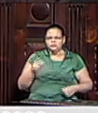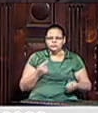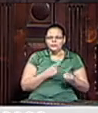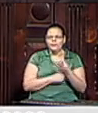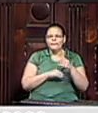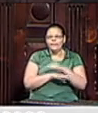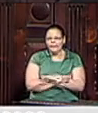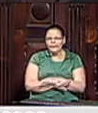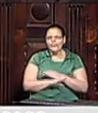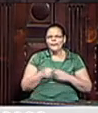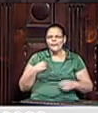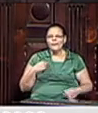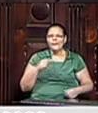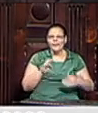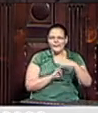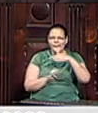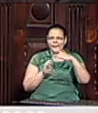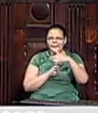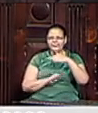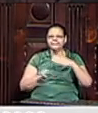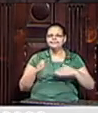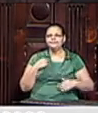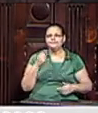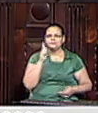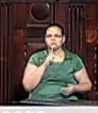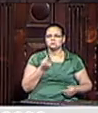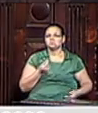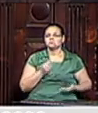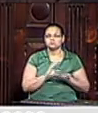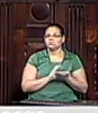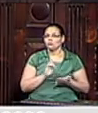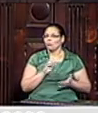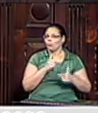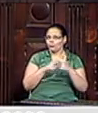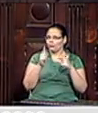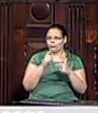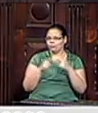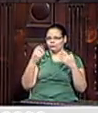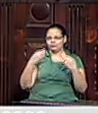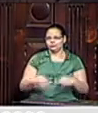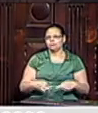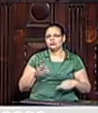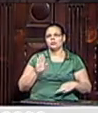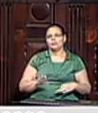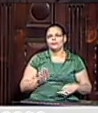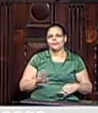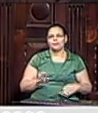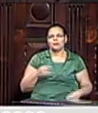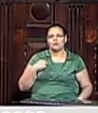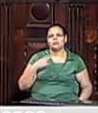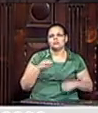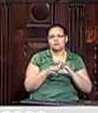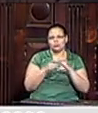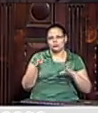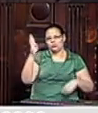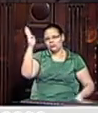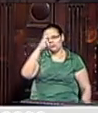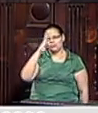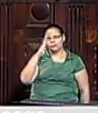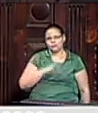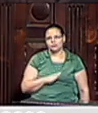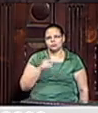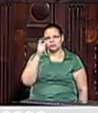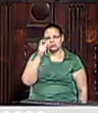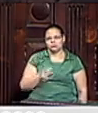empresariado. Ressalto mais uma vez, não se trata de um problema exclusivamente moral, mas da captura da democracia brasileira